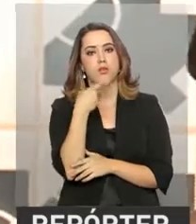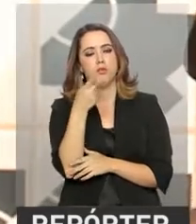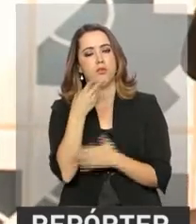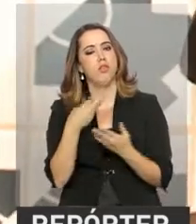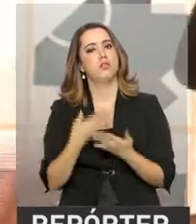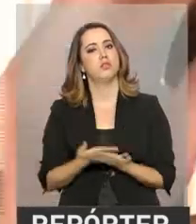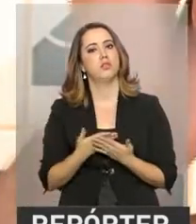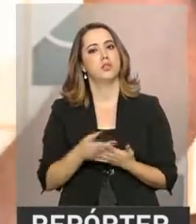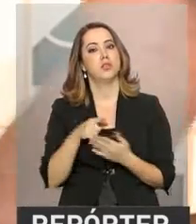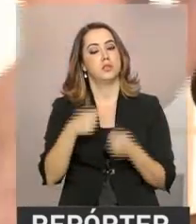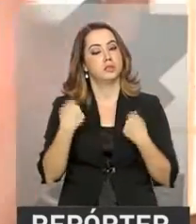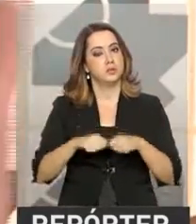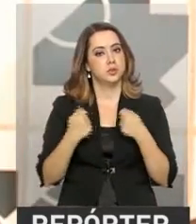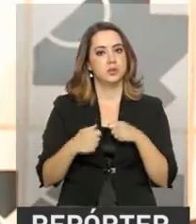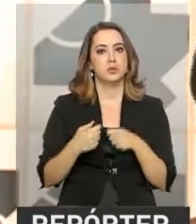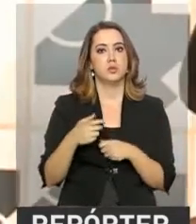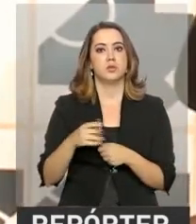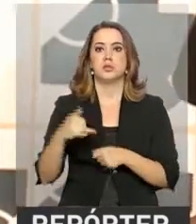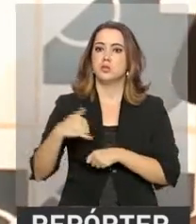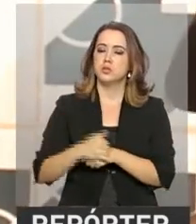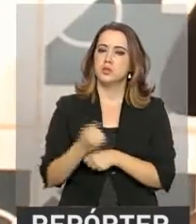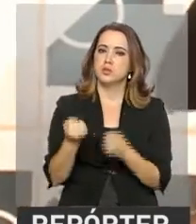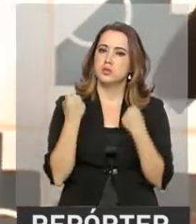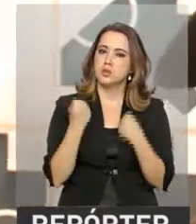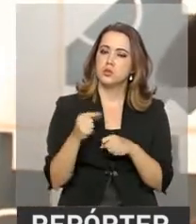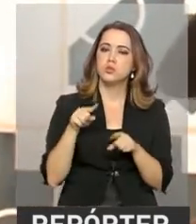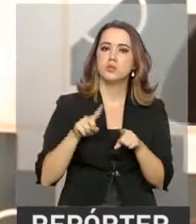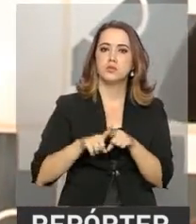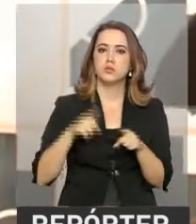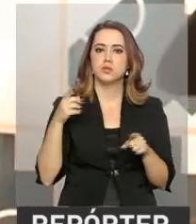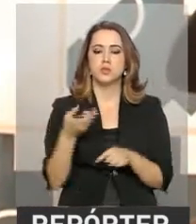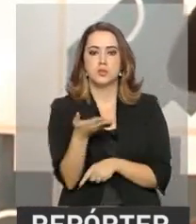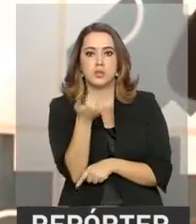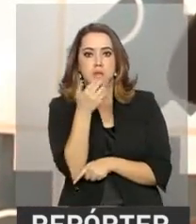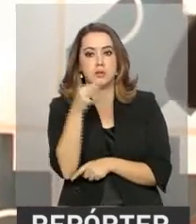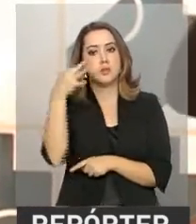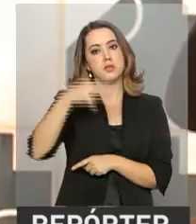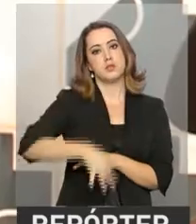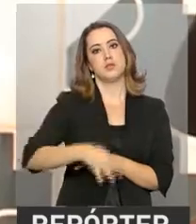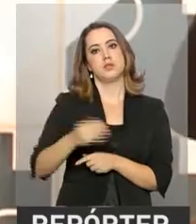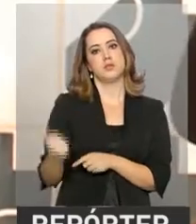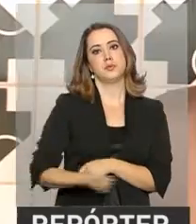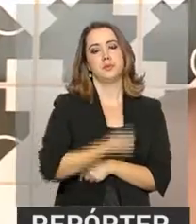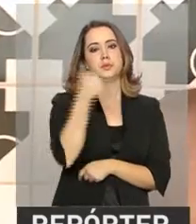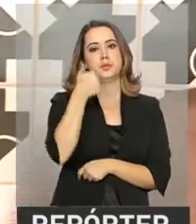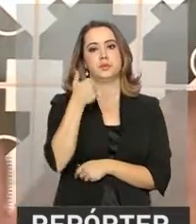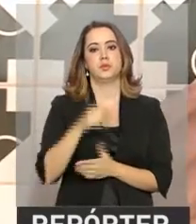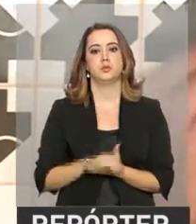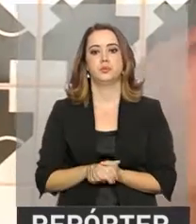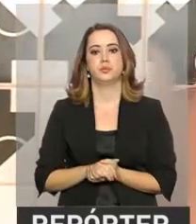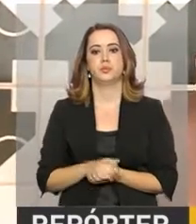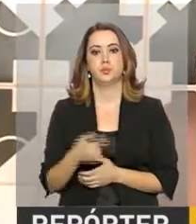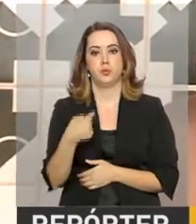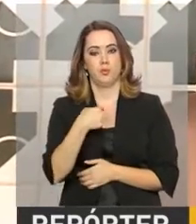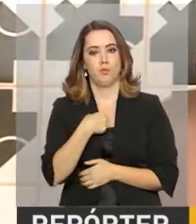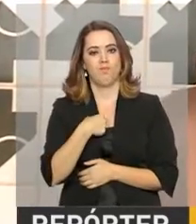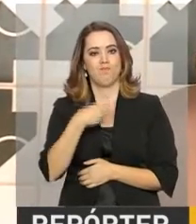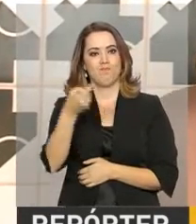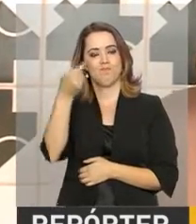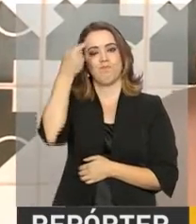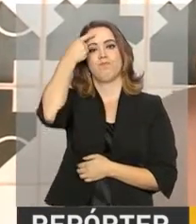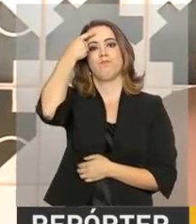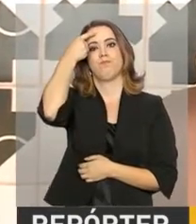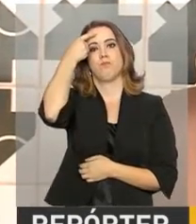atividades físicas e alimentação saudável dão resultados melhores e que duram mais eu tive essa consciência